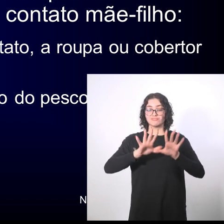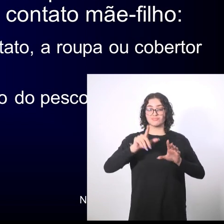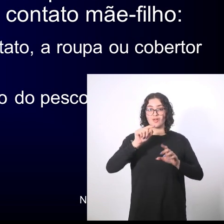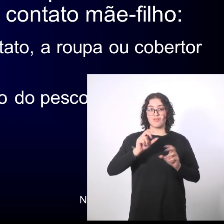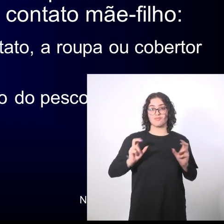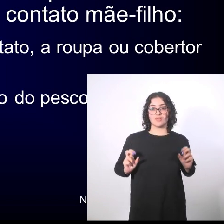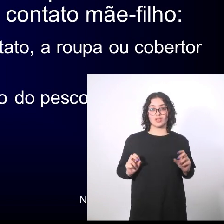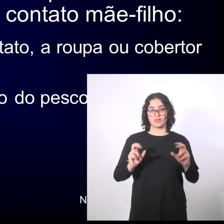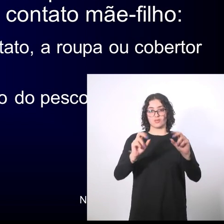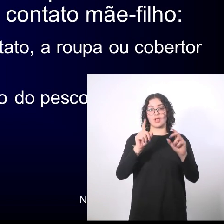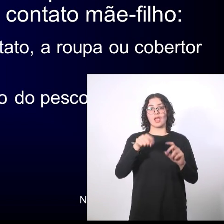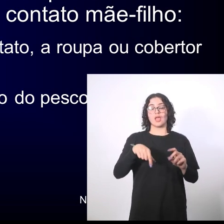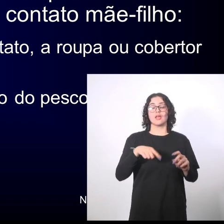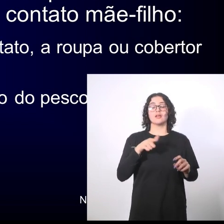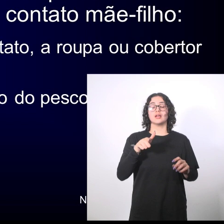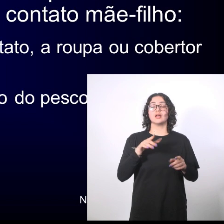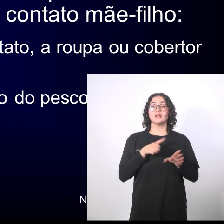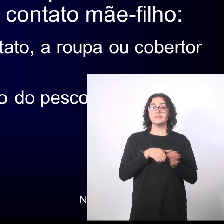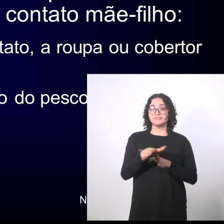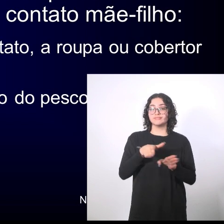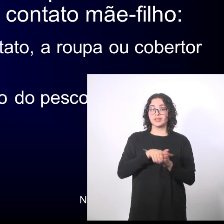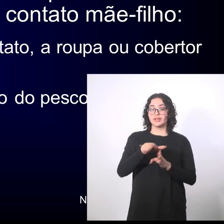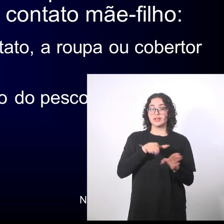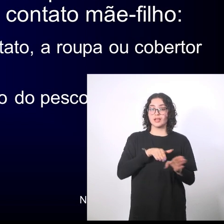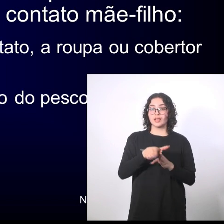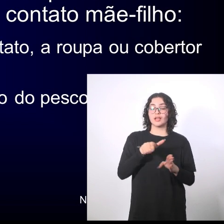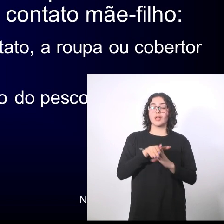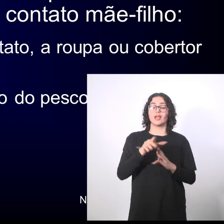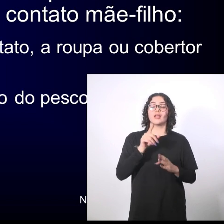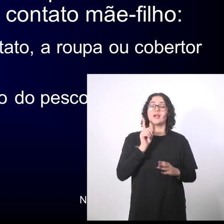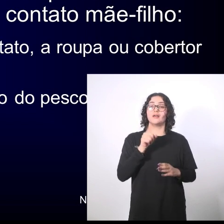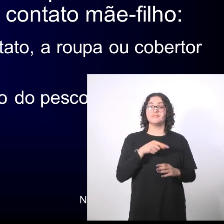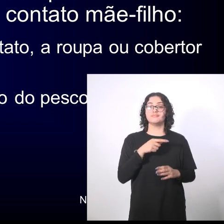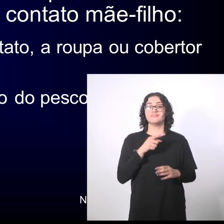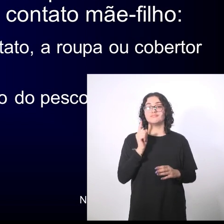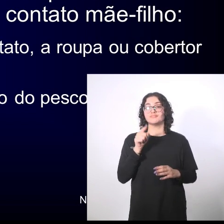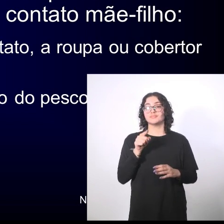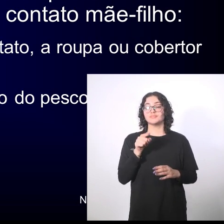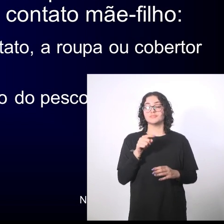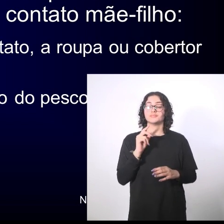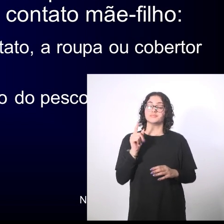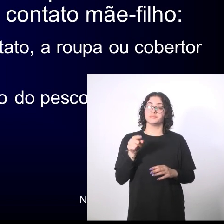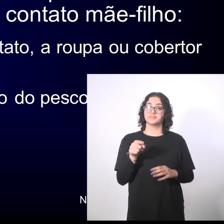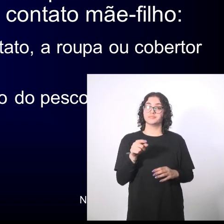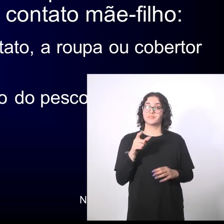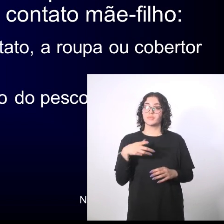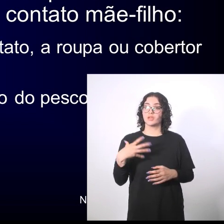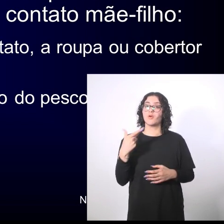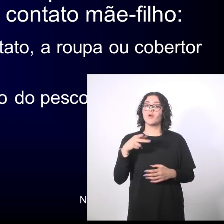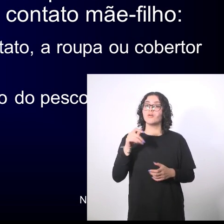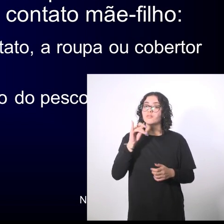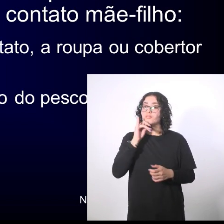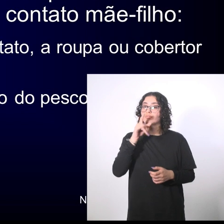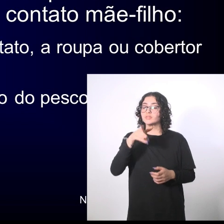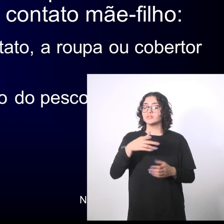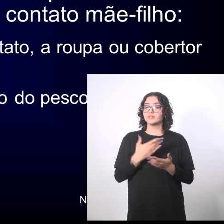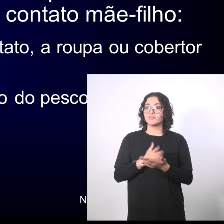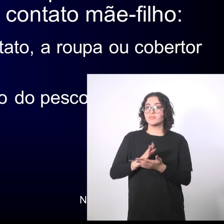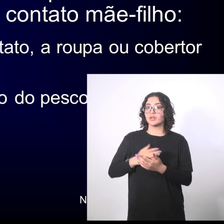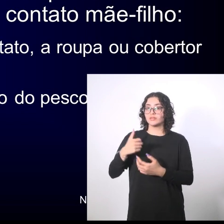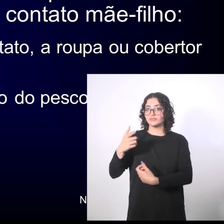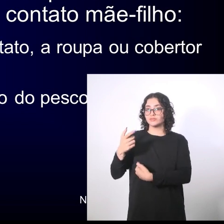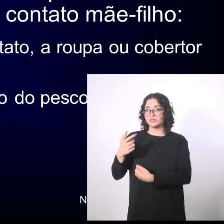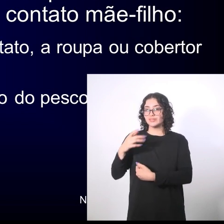vírus, a recomendação dos órgãos internacionais tem sido de fazer expressão do leite materno e administrar o